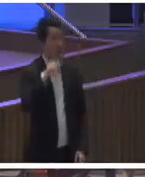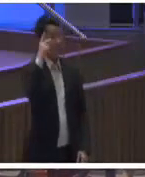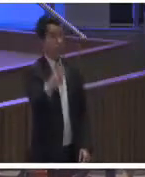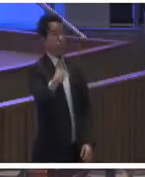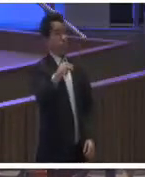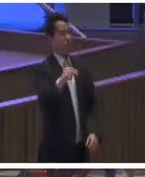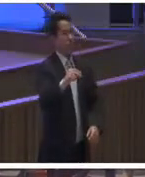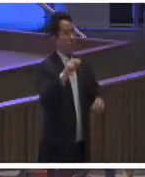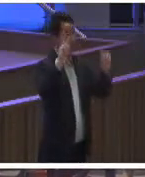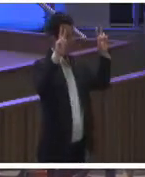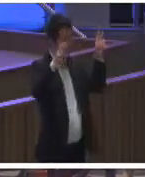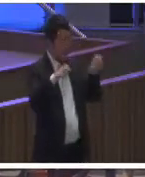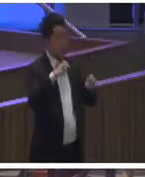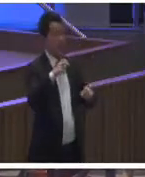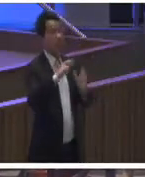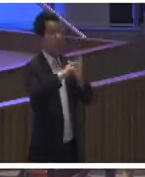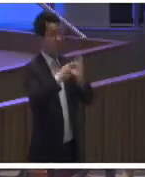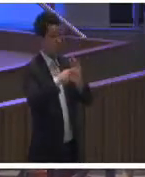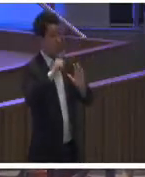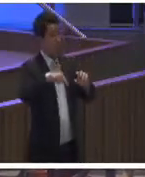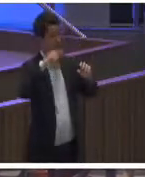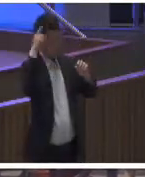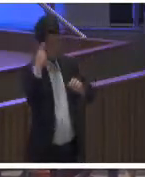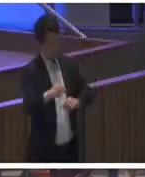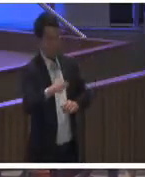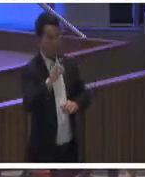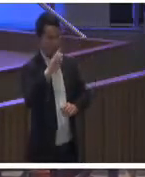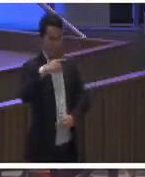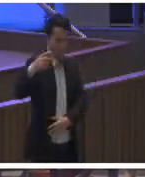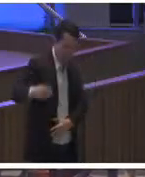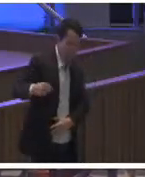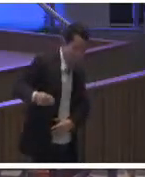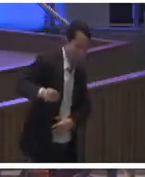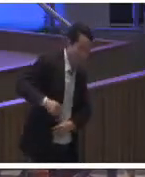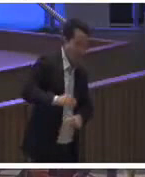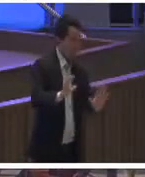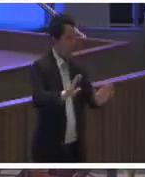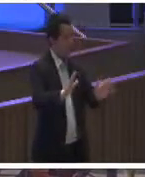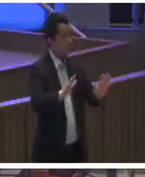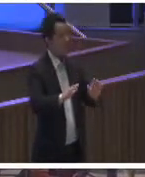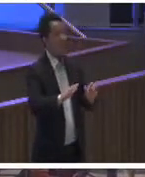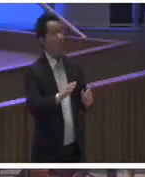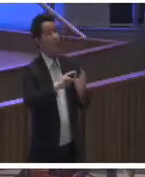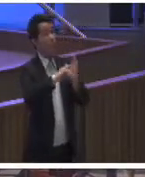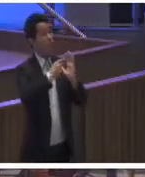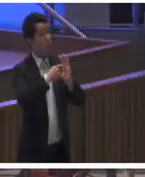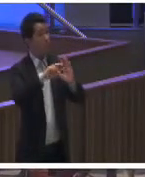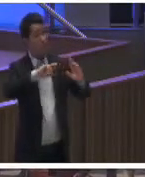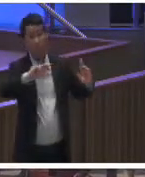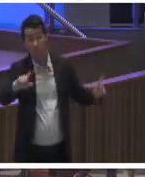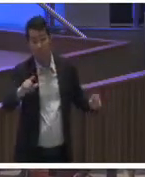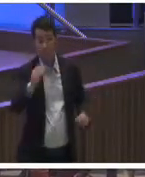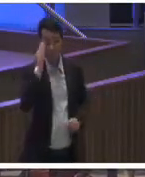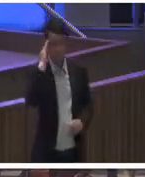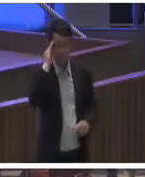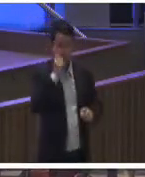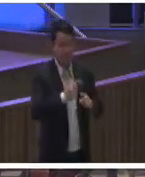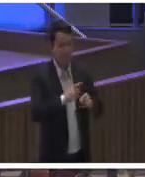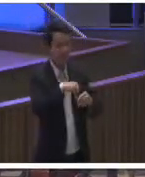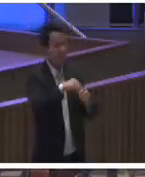forte, porque Paulo em 1 Coríntios capítulo 5, ele vai ensinar o significado dessa disciplina.